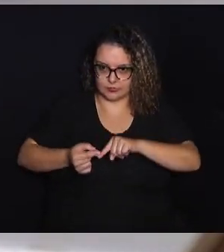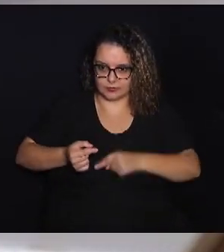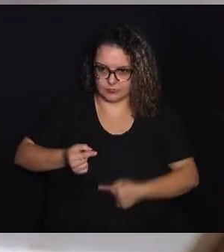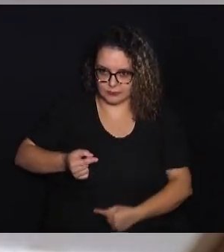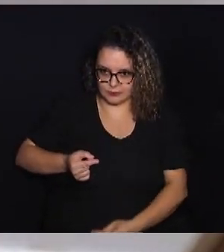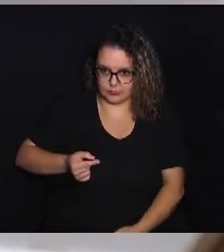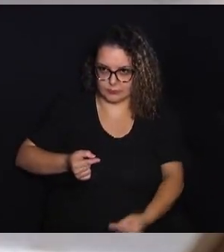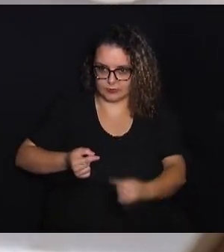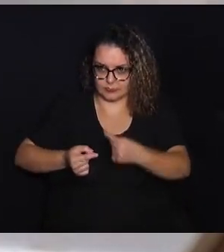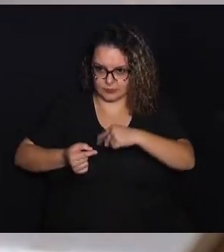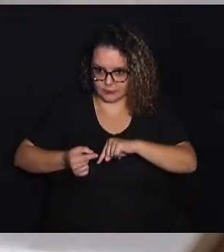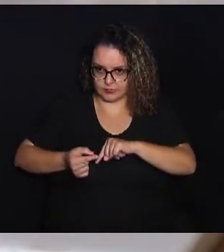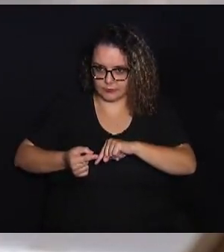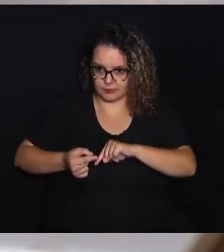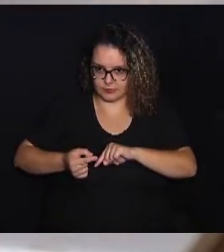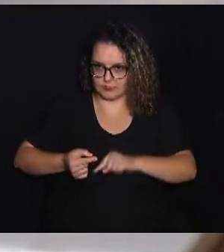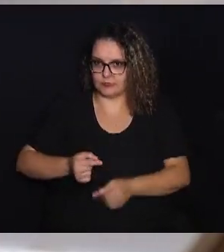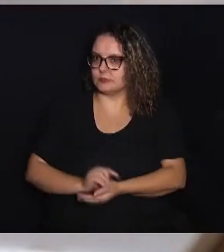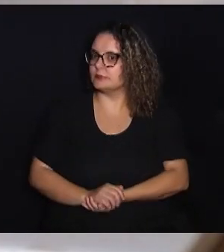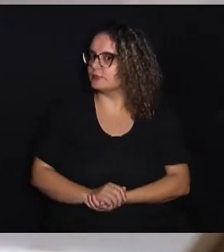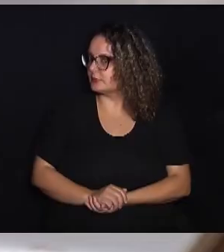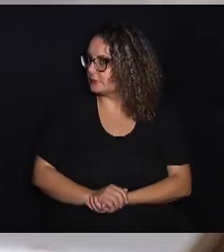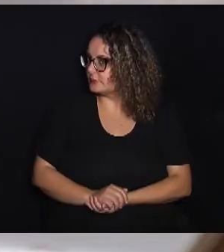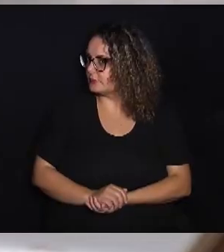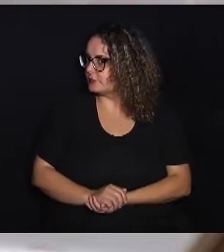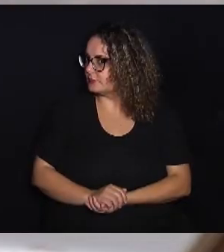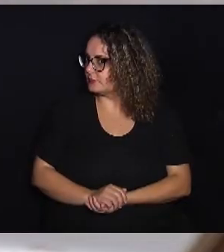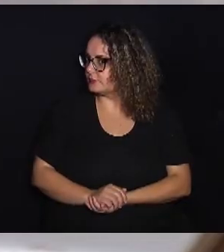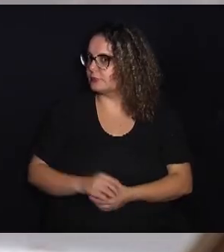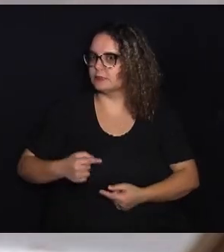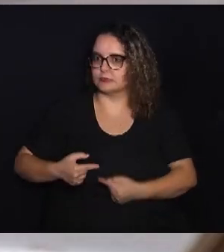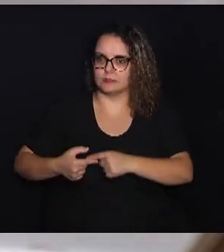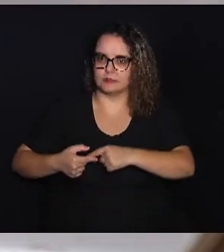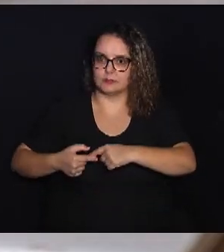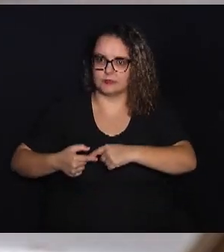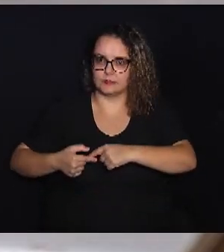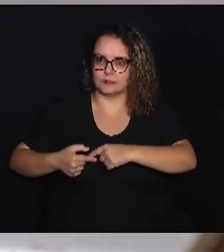E aqui a gente vai começar a montar na sequência